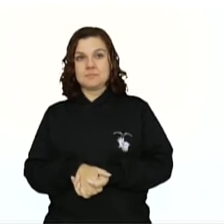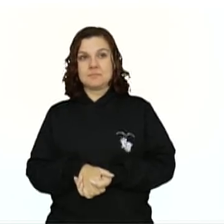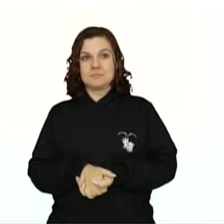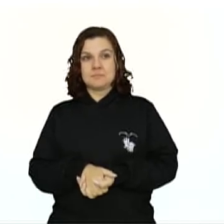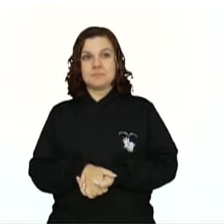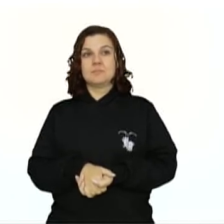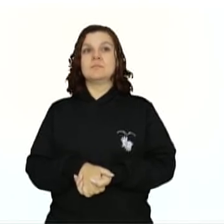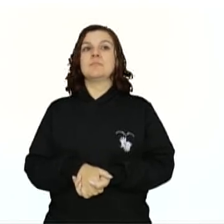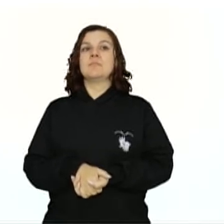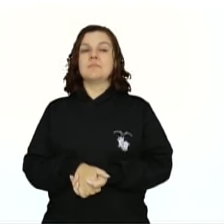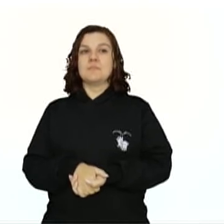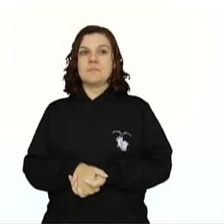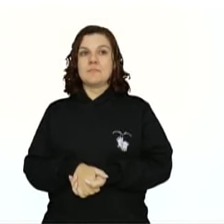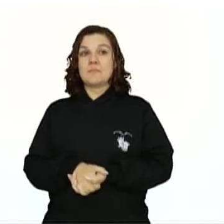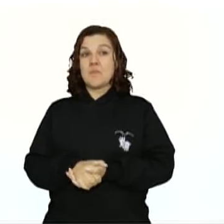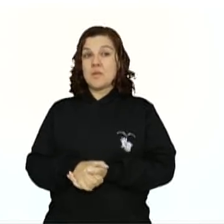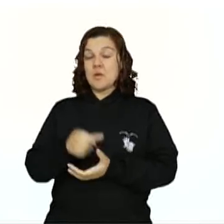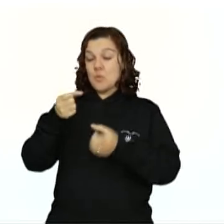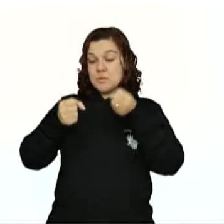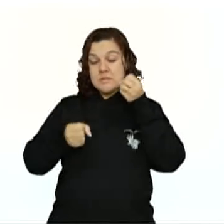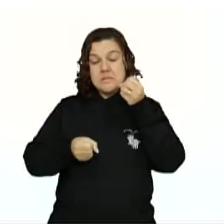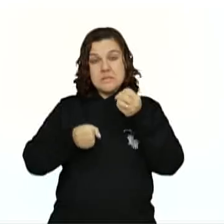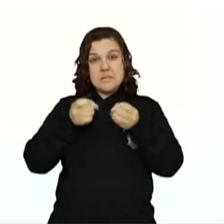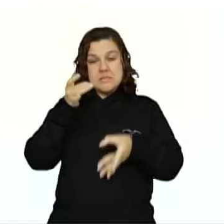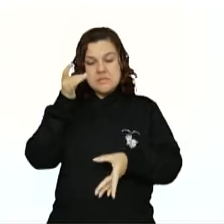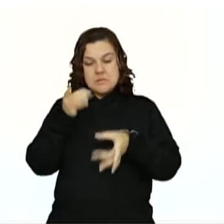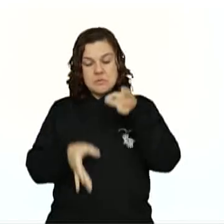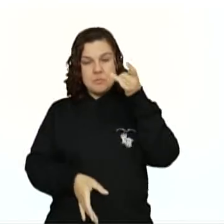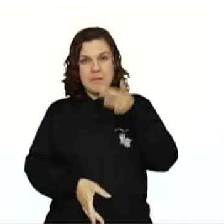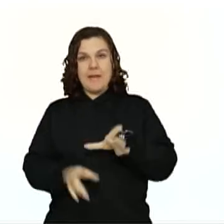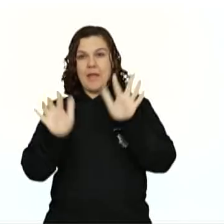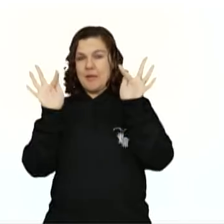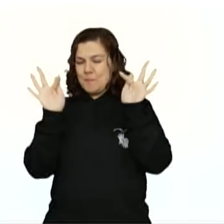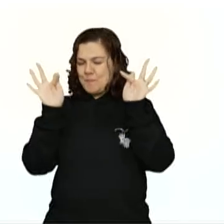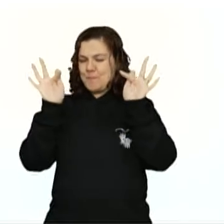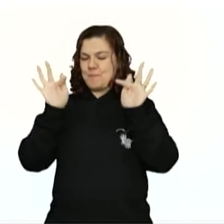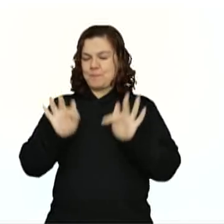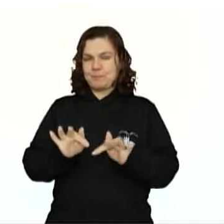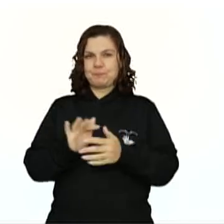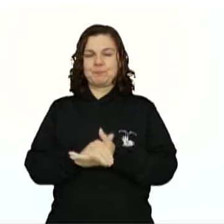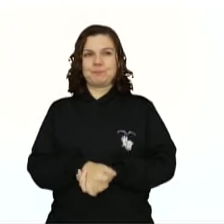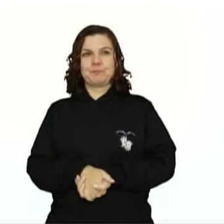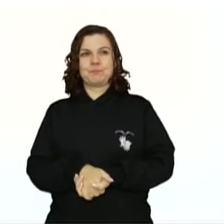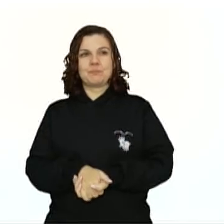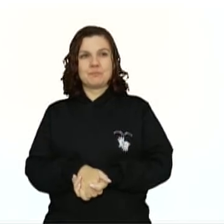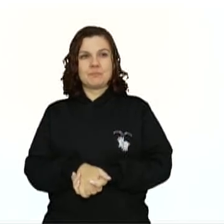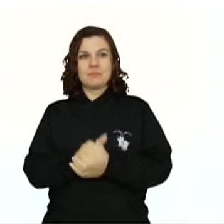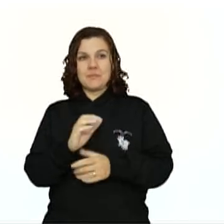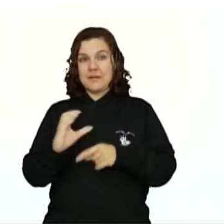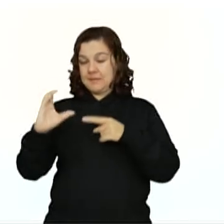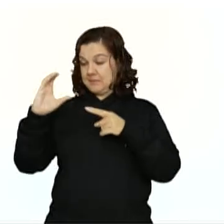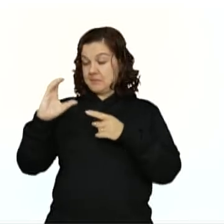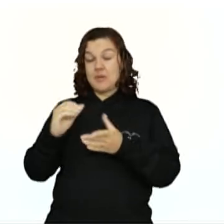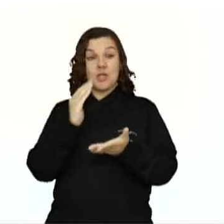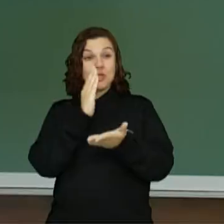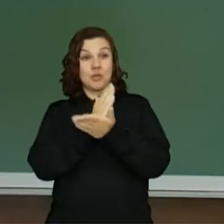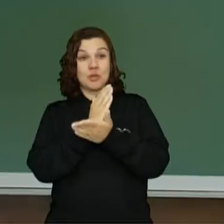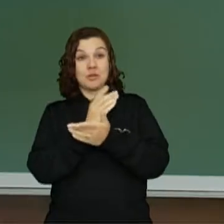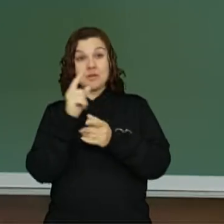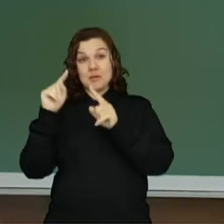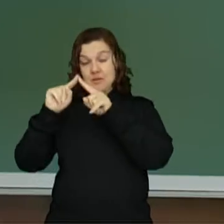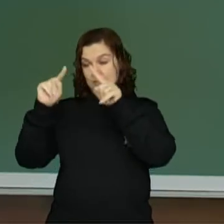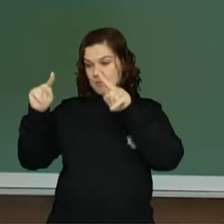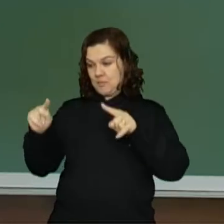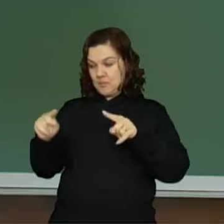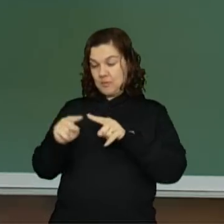aqui, o desperdício é a gota d'água. Letra C. Letra C,